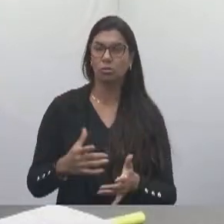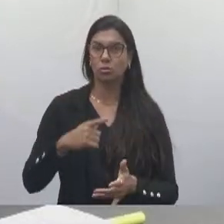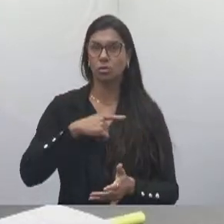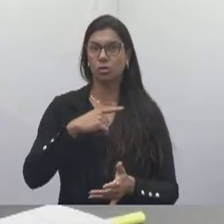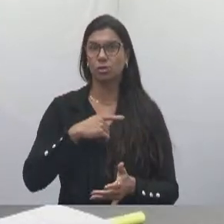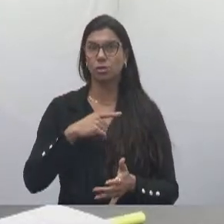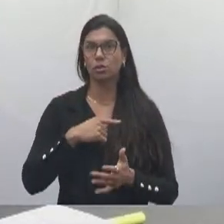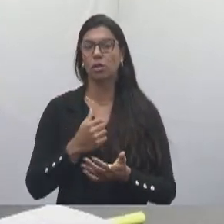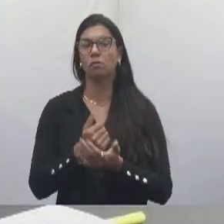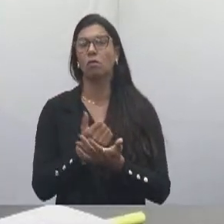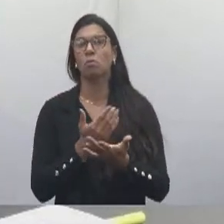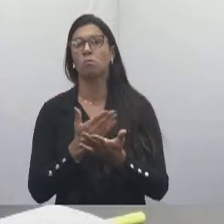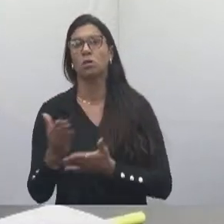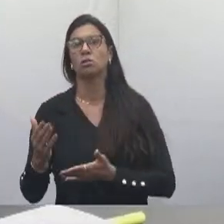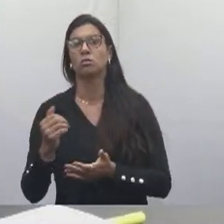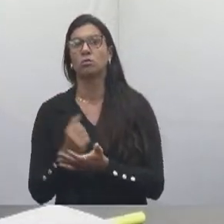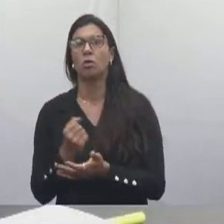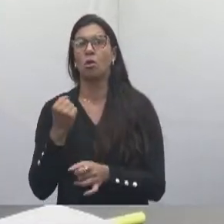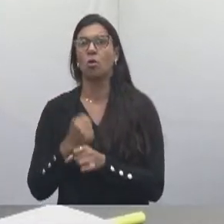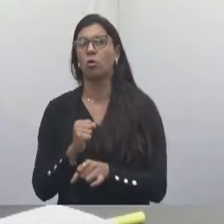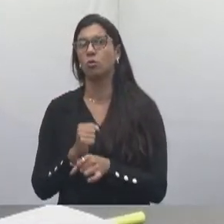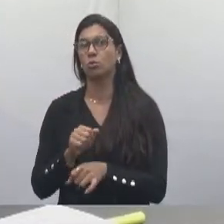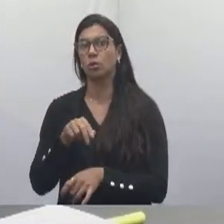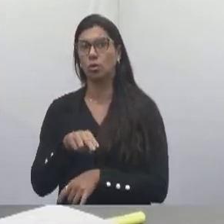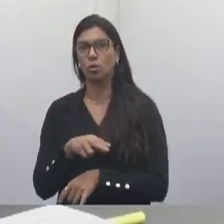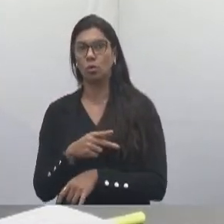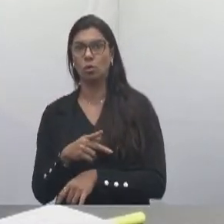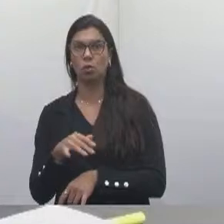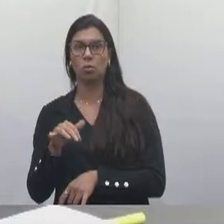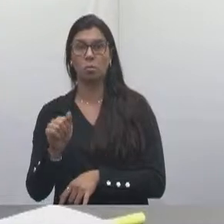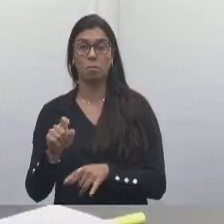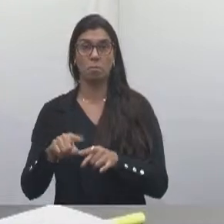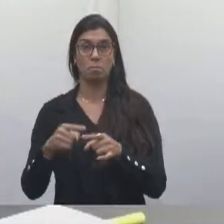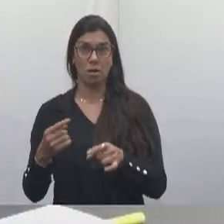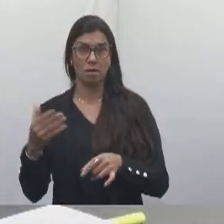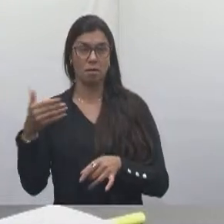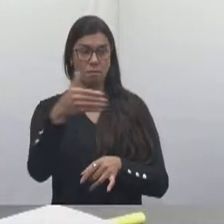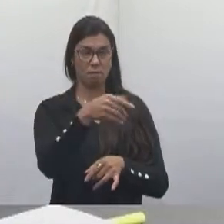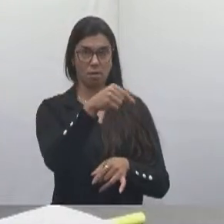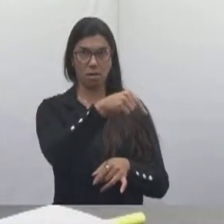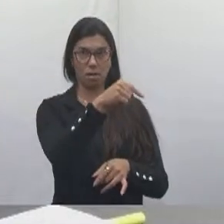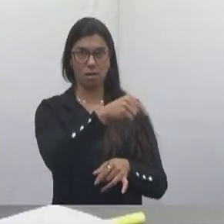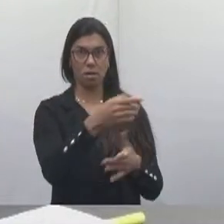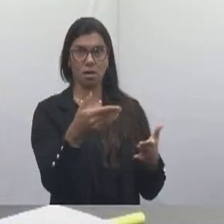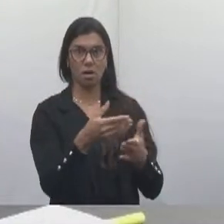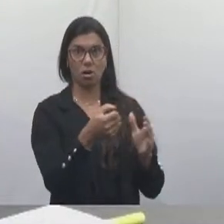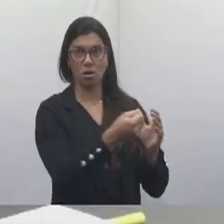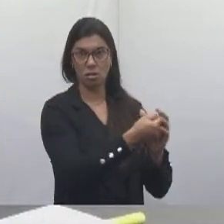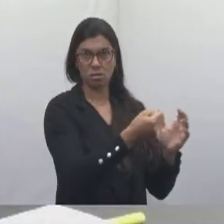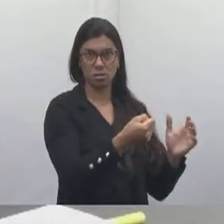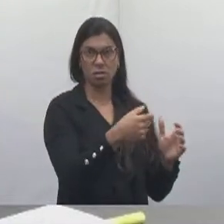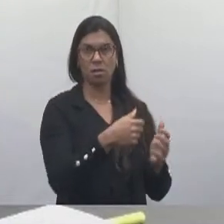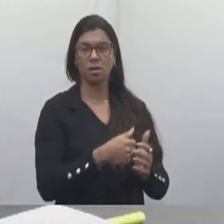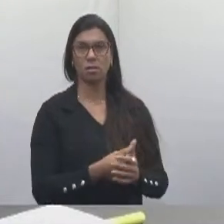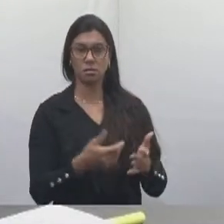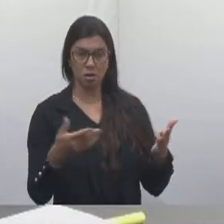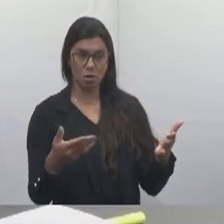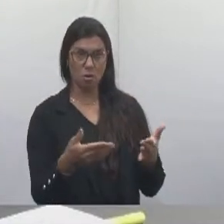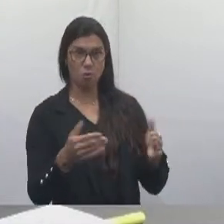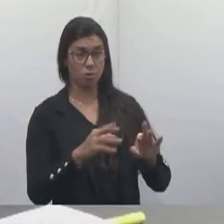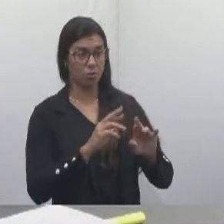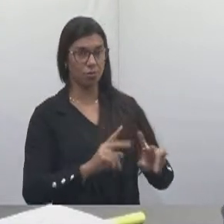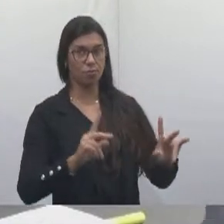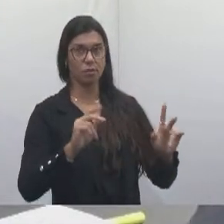UPA, que precisa enfrentar os desafios, mas vai lá na Santa Casa hoje para ver como que as pessoas estão internadas lá, né? Vai lá ver